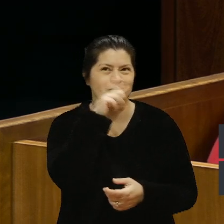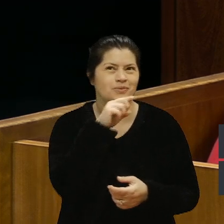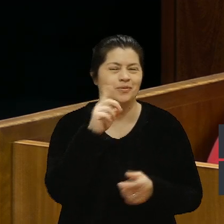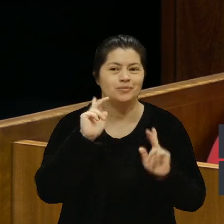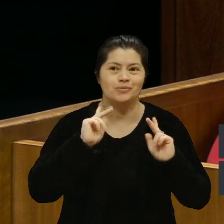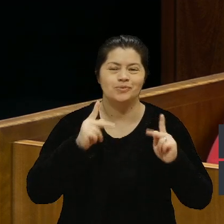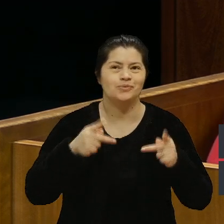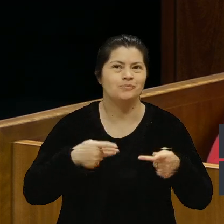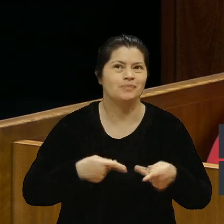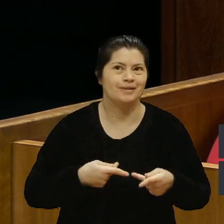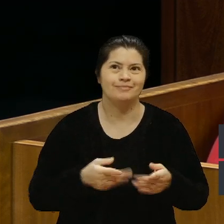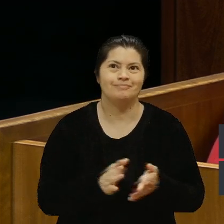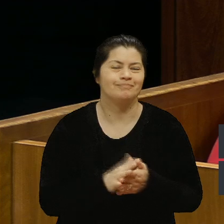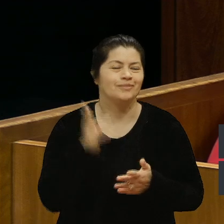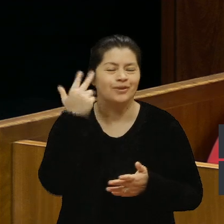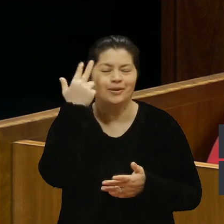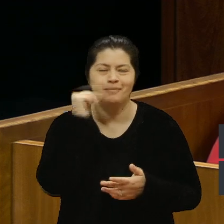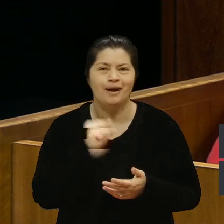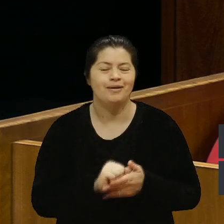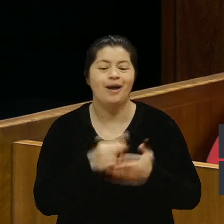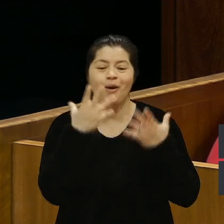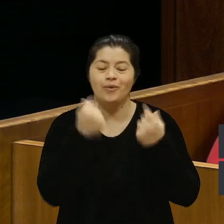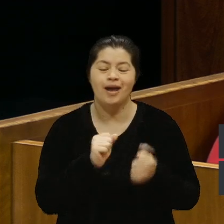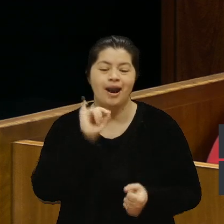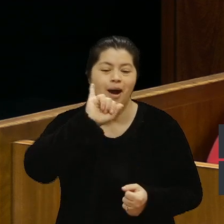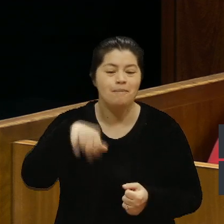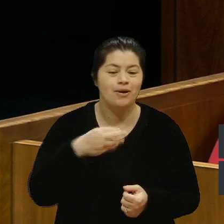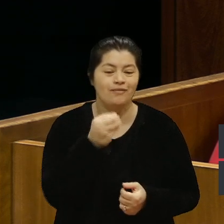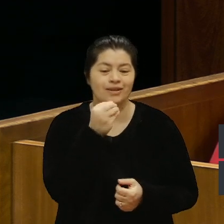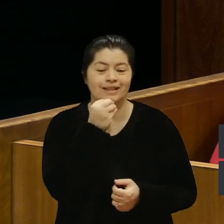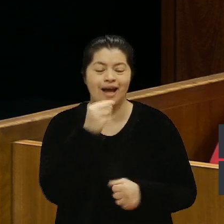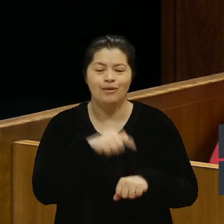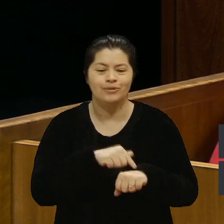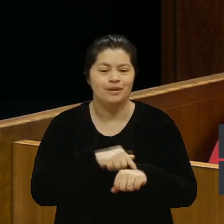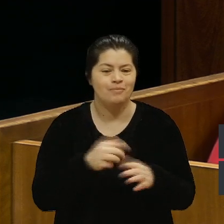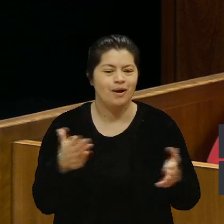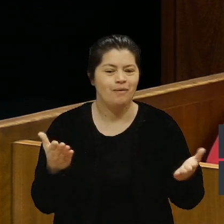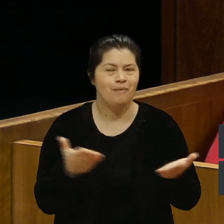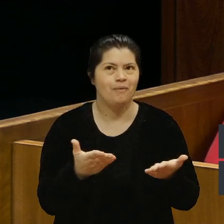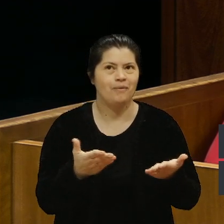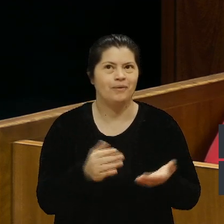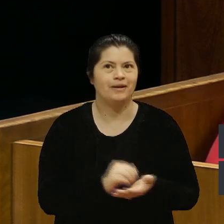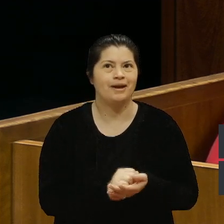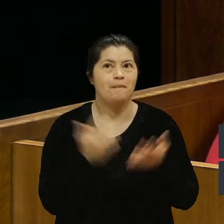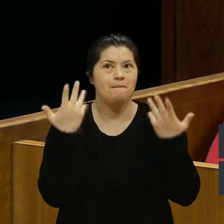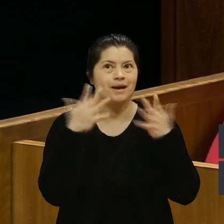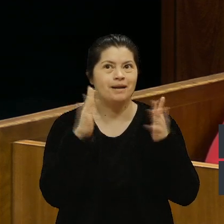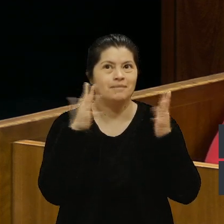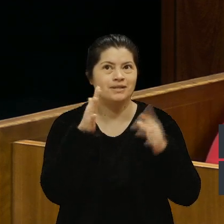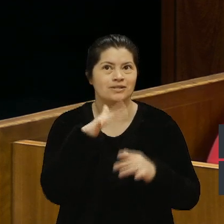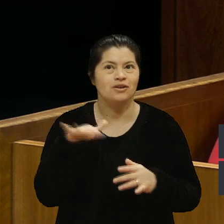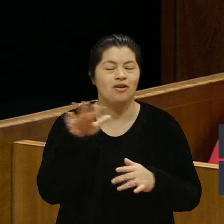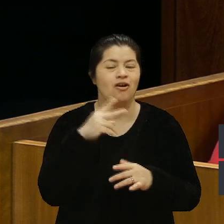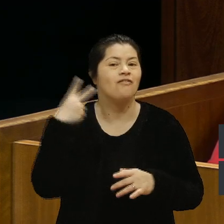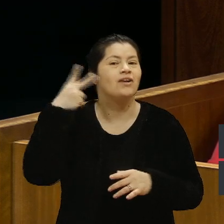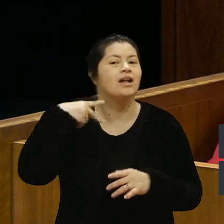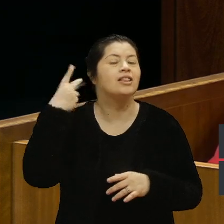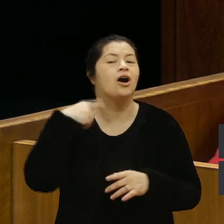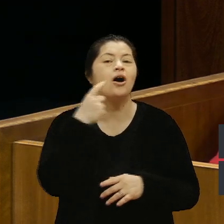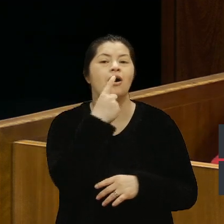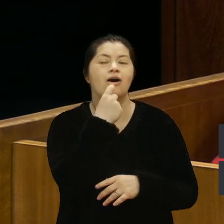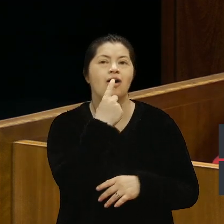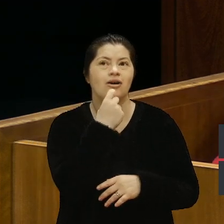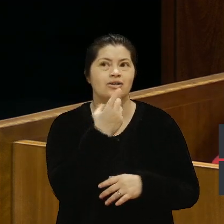humano. Então, quero aproveitar esse momento para parabenizar o vereador Rose.